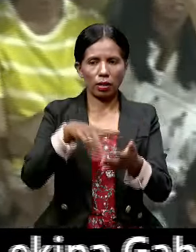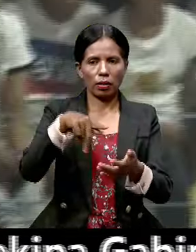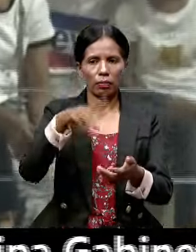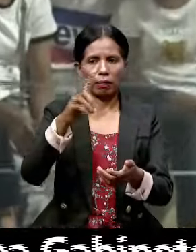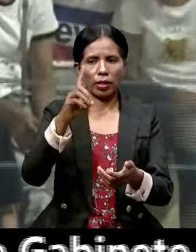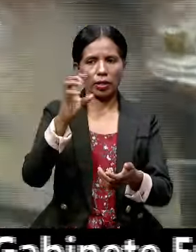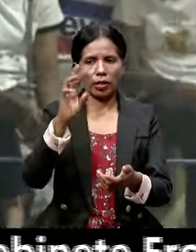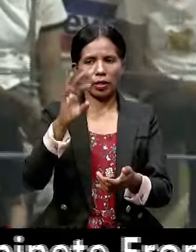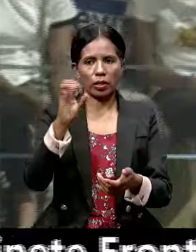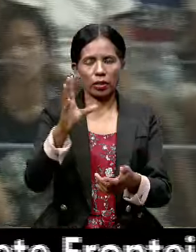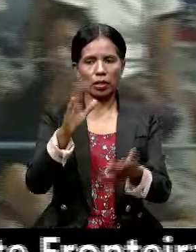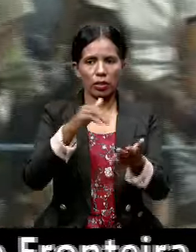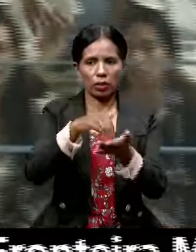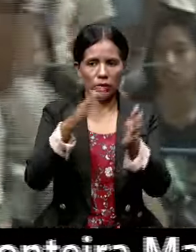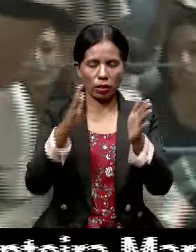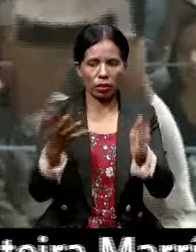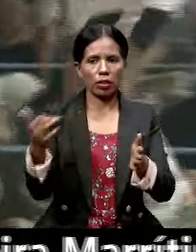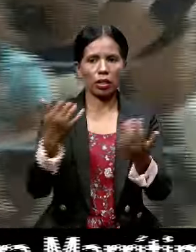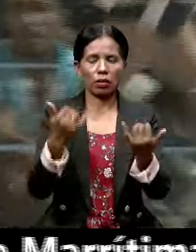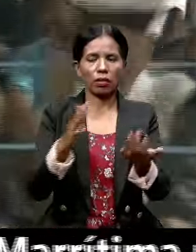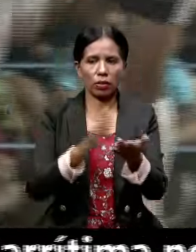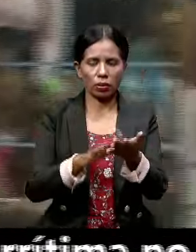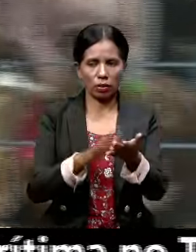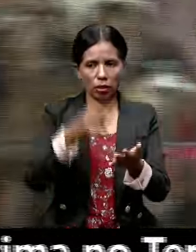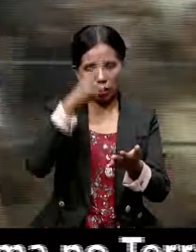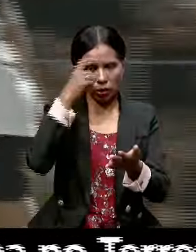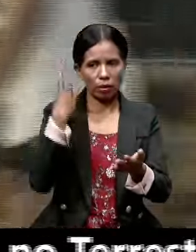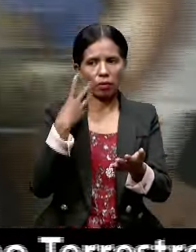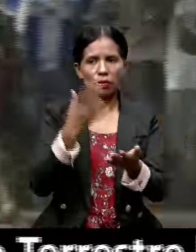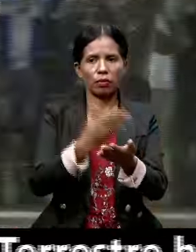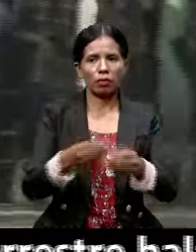nebemak agora da eskola hela tamba ambele fai